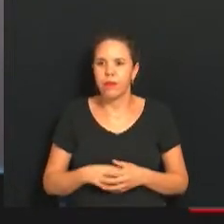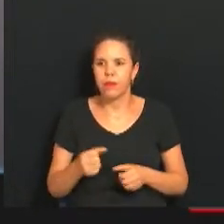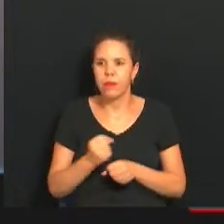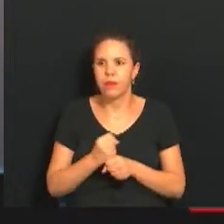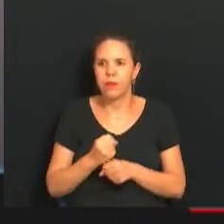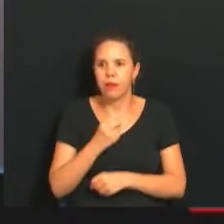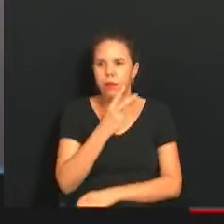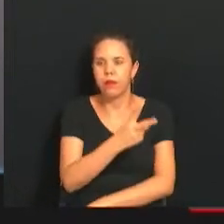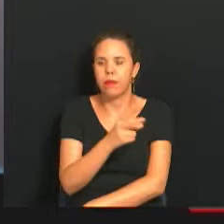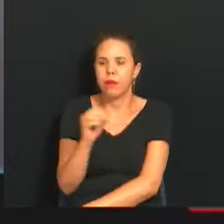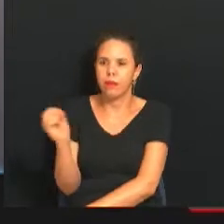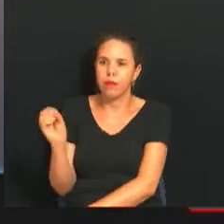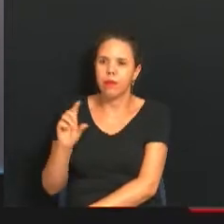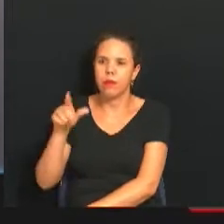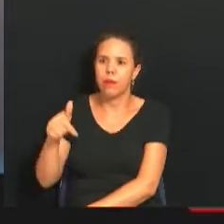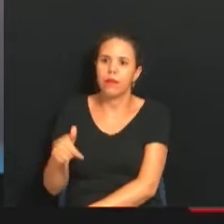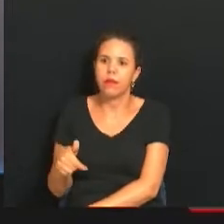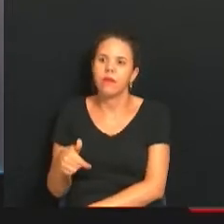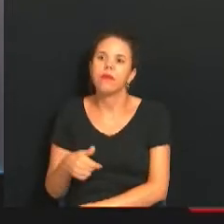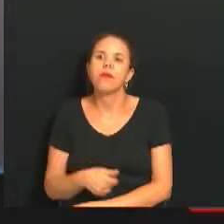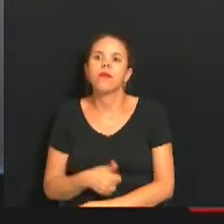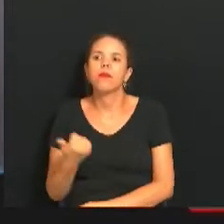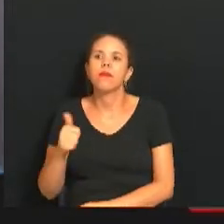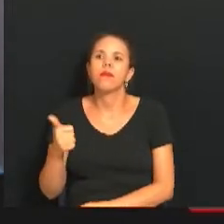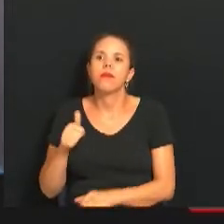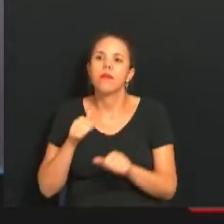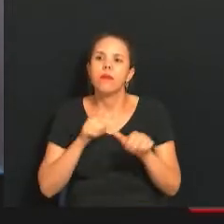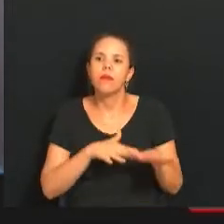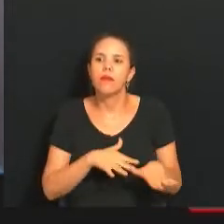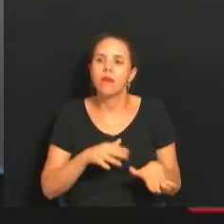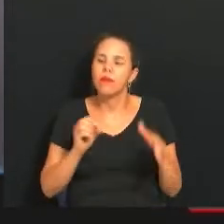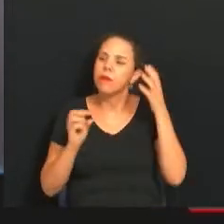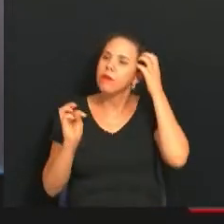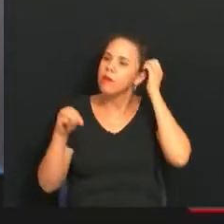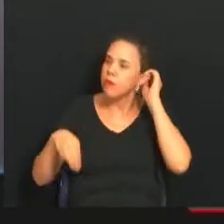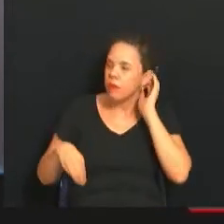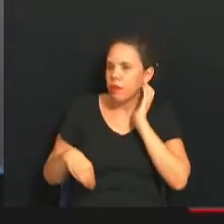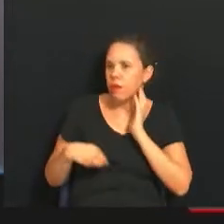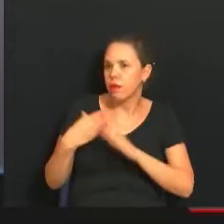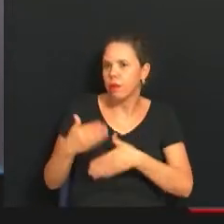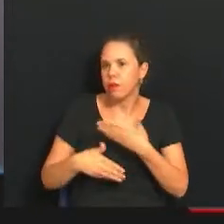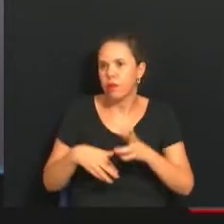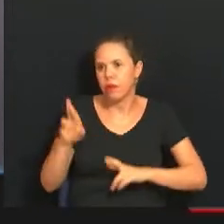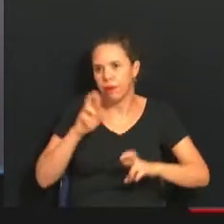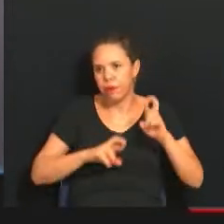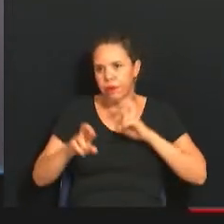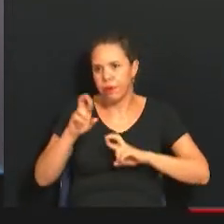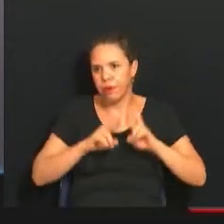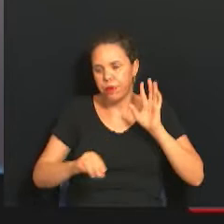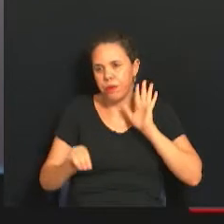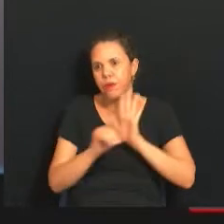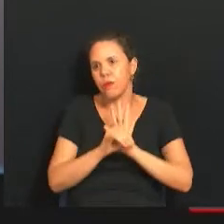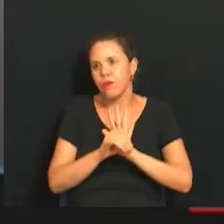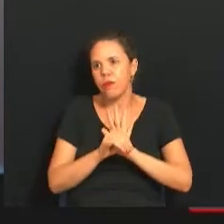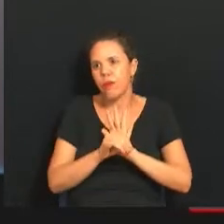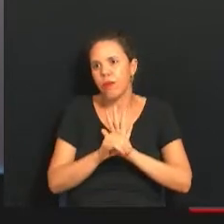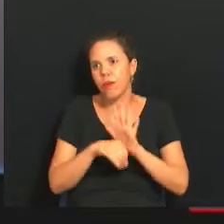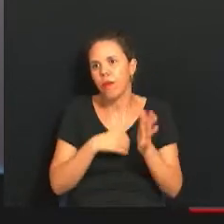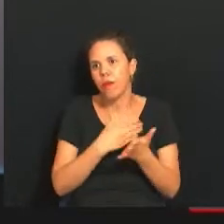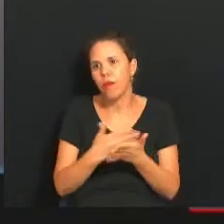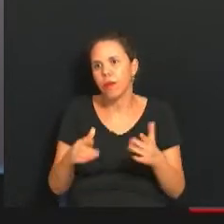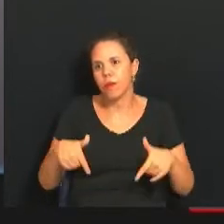2000, após os atentados do 11 de setembro, a OTAN passa por uma revisão da sua identidade e começa a atuar